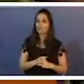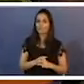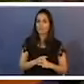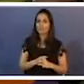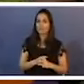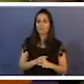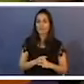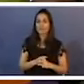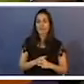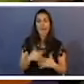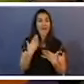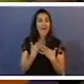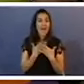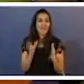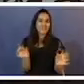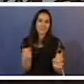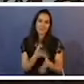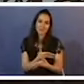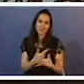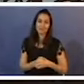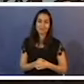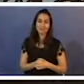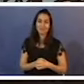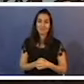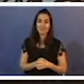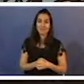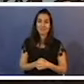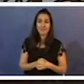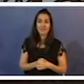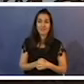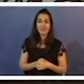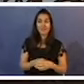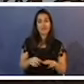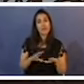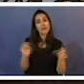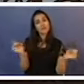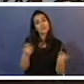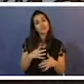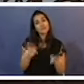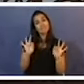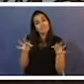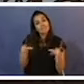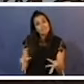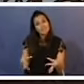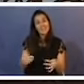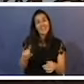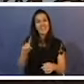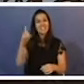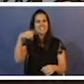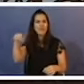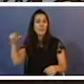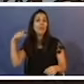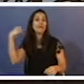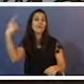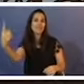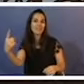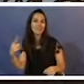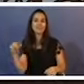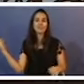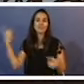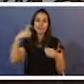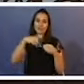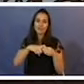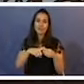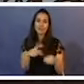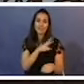Oh e vamos ficando por aqui a nossa aula de hoje vai chegando ao fim semana que vem eu estou de